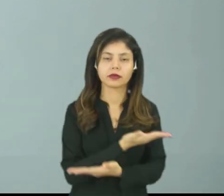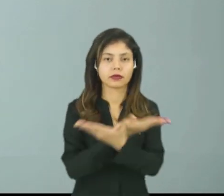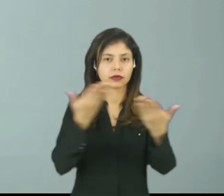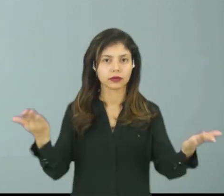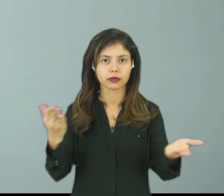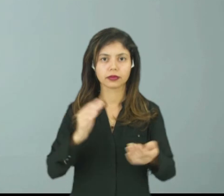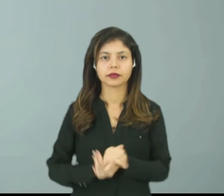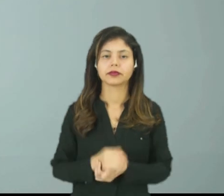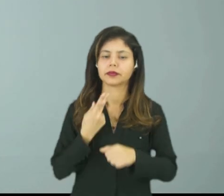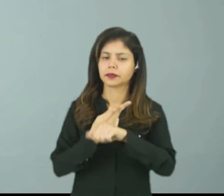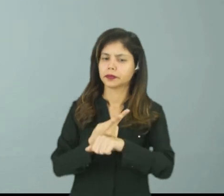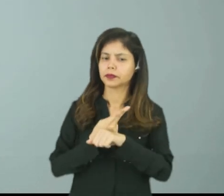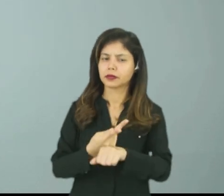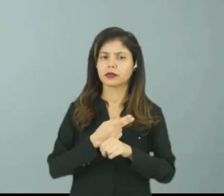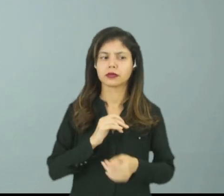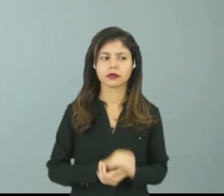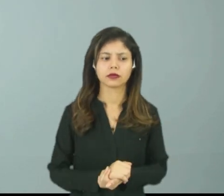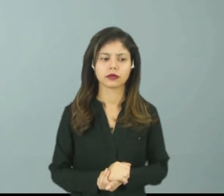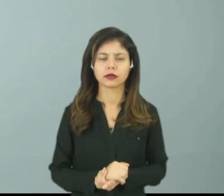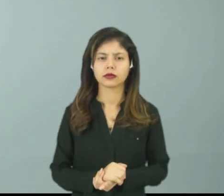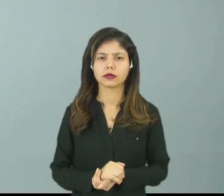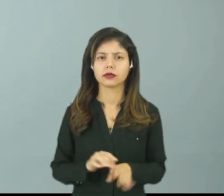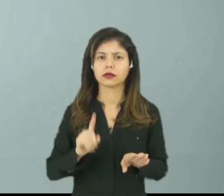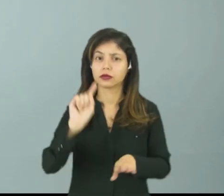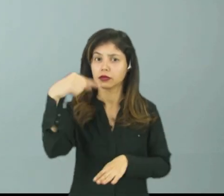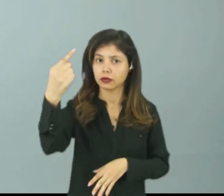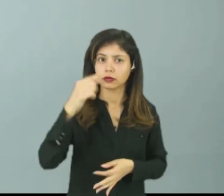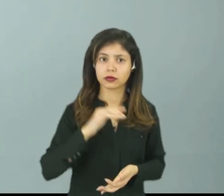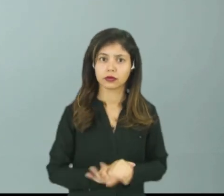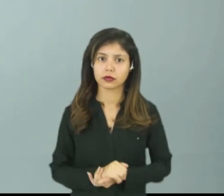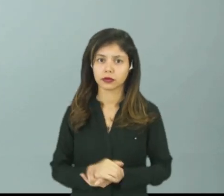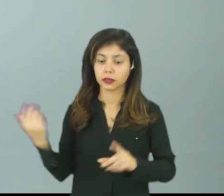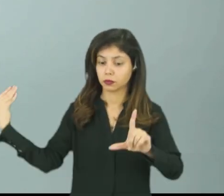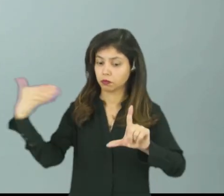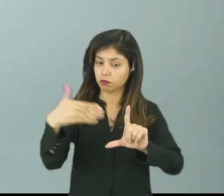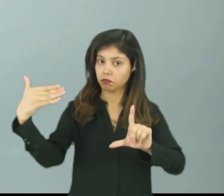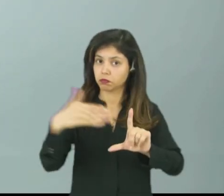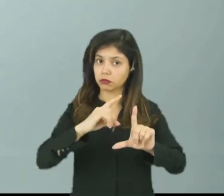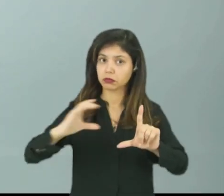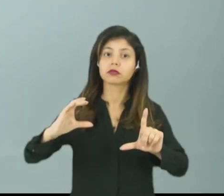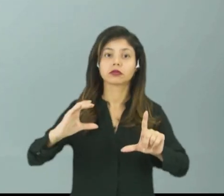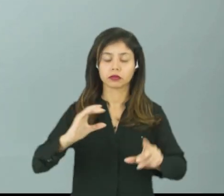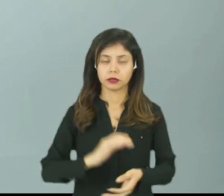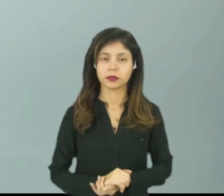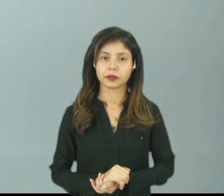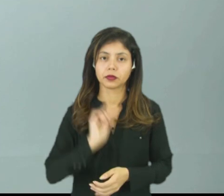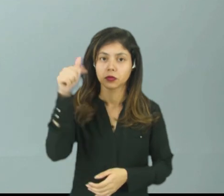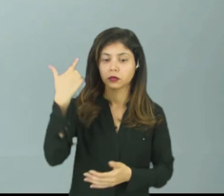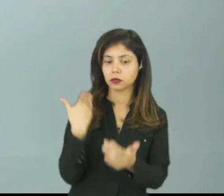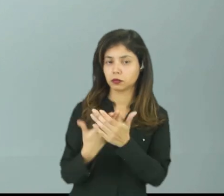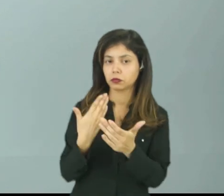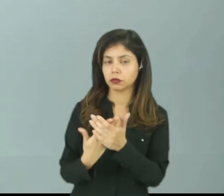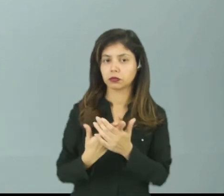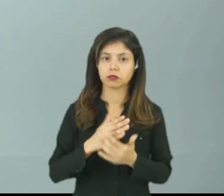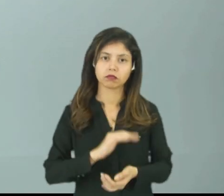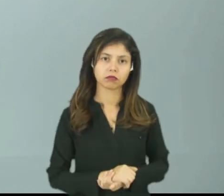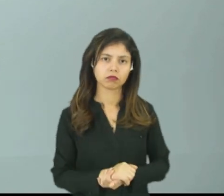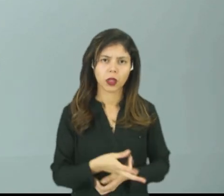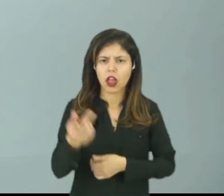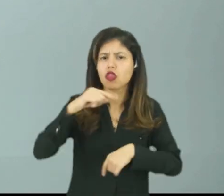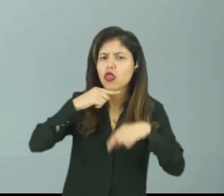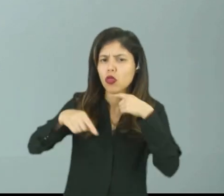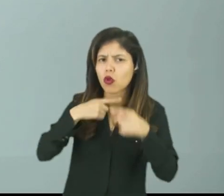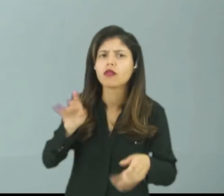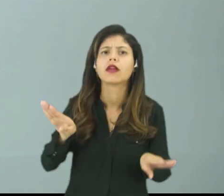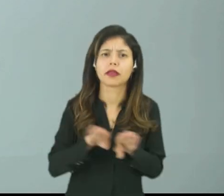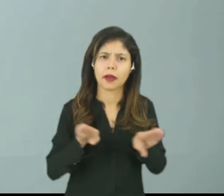que pesquisem lá um pouco mais na plataforma Eduque, essa e outras aulas, né? Tire suas